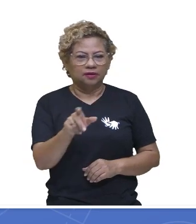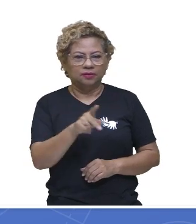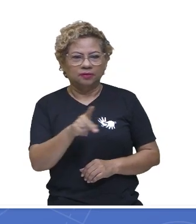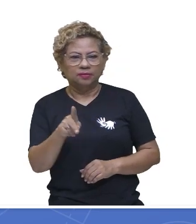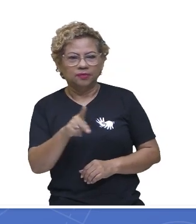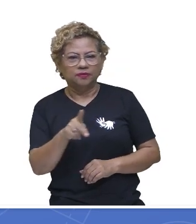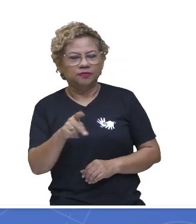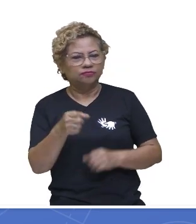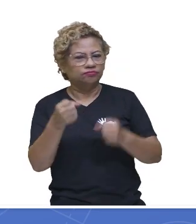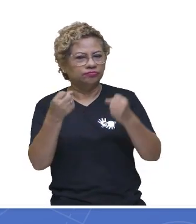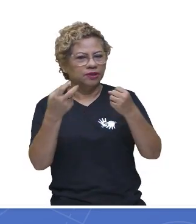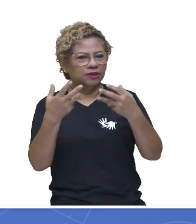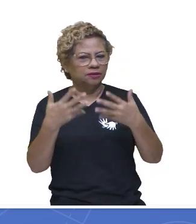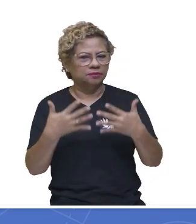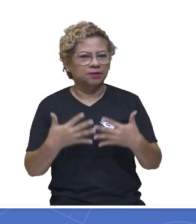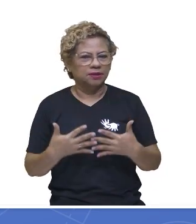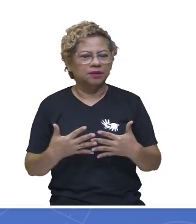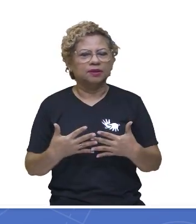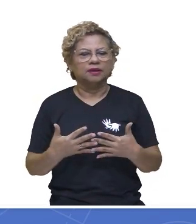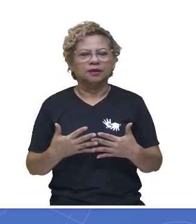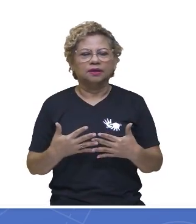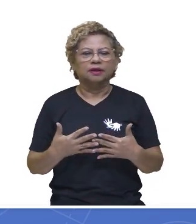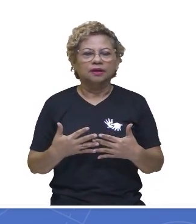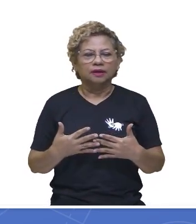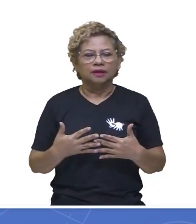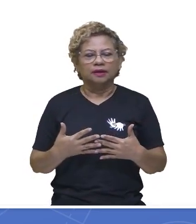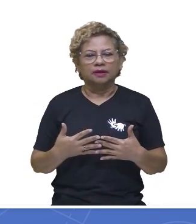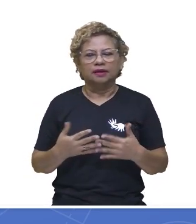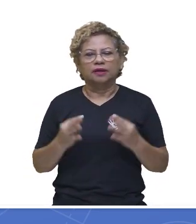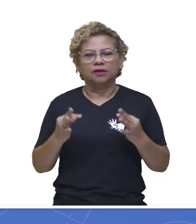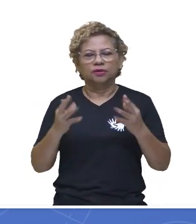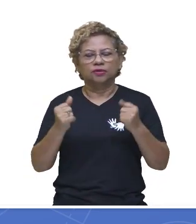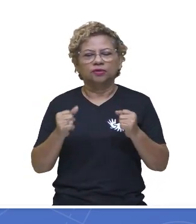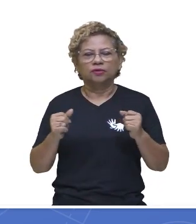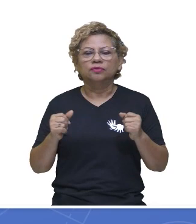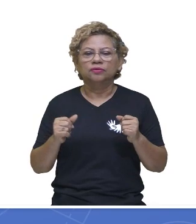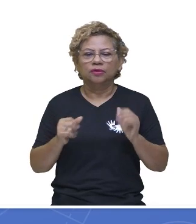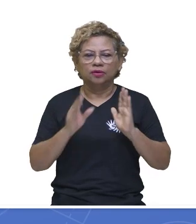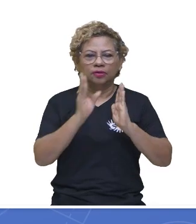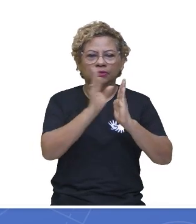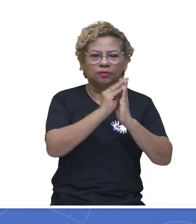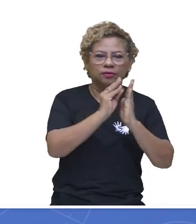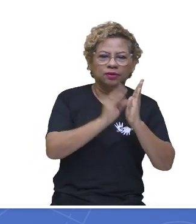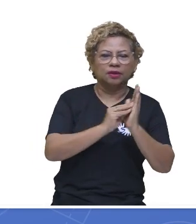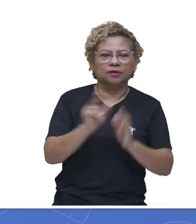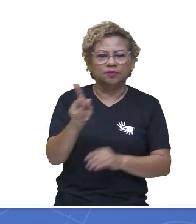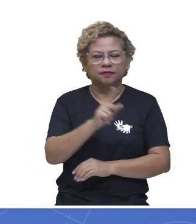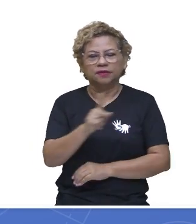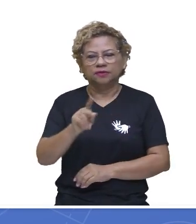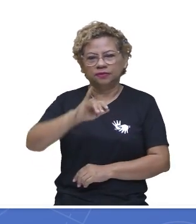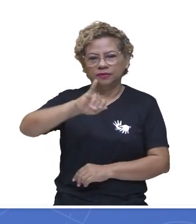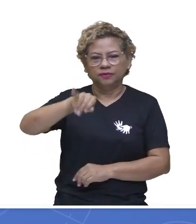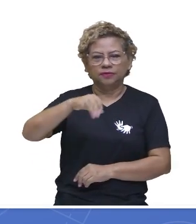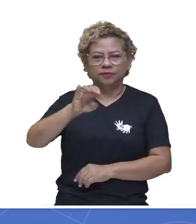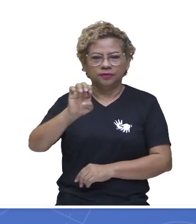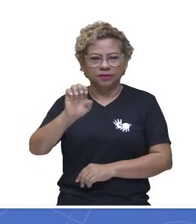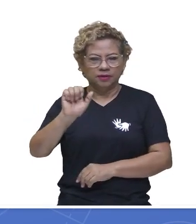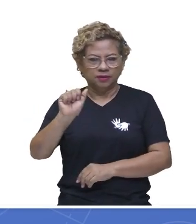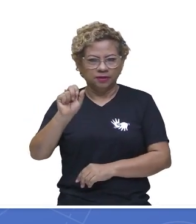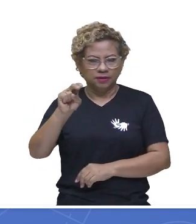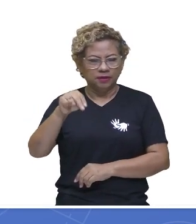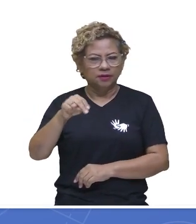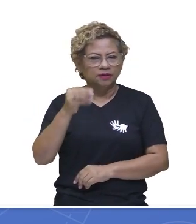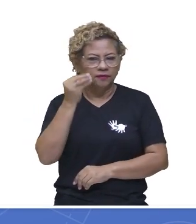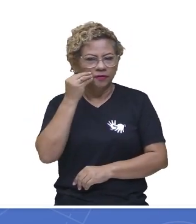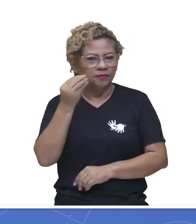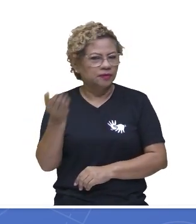aqui estudando, mais um conteúdo da nossa grade curricular, tá? E vamos ver então que